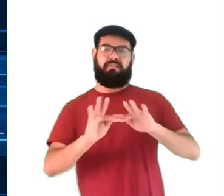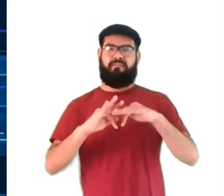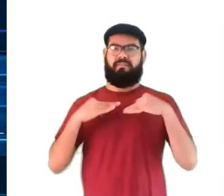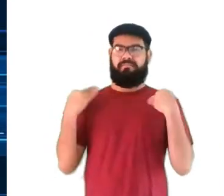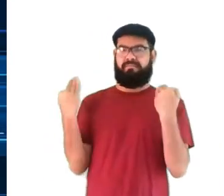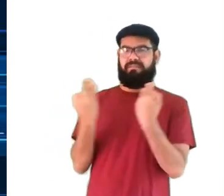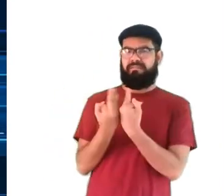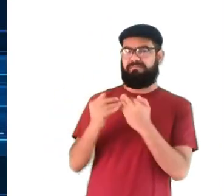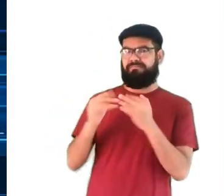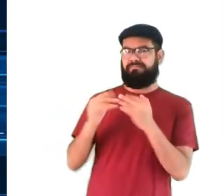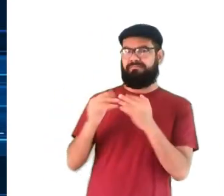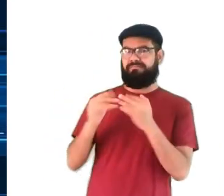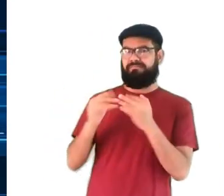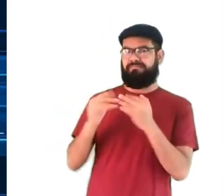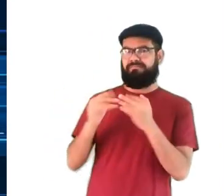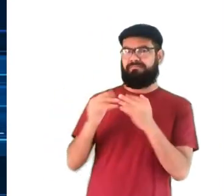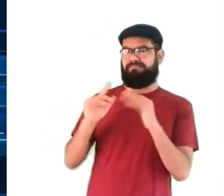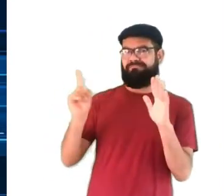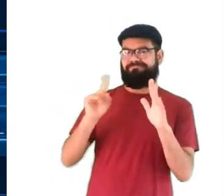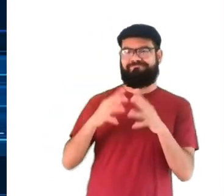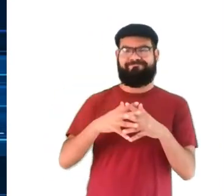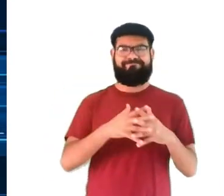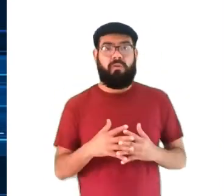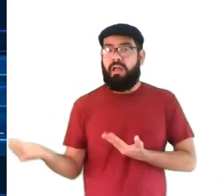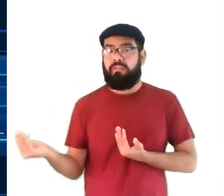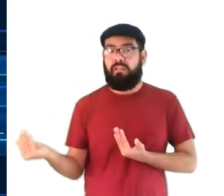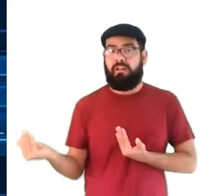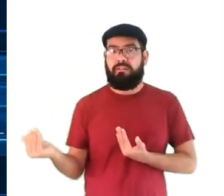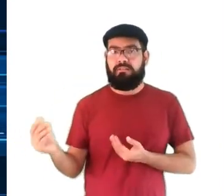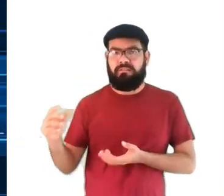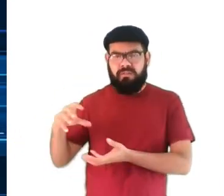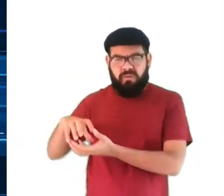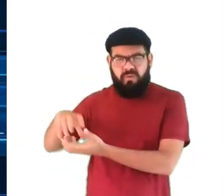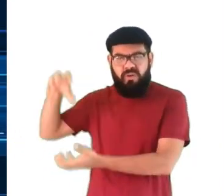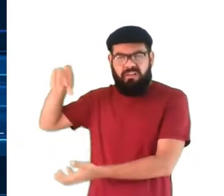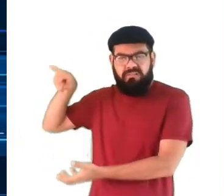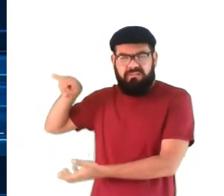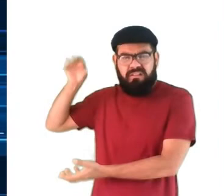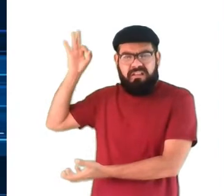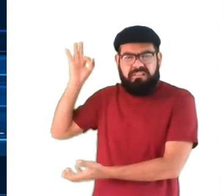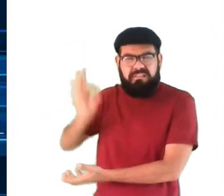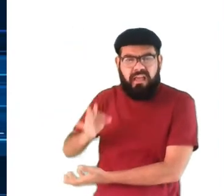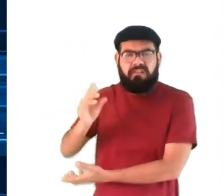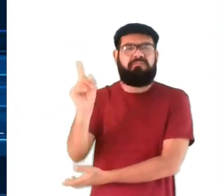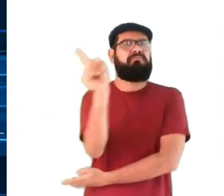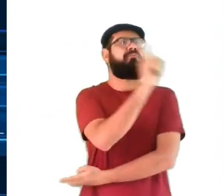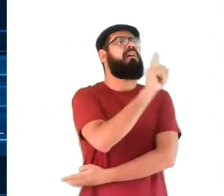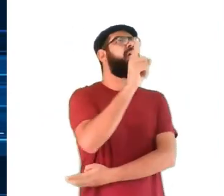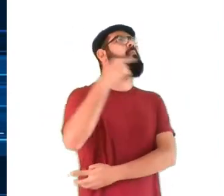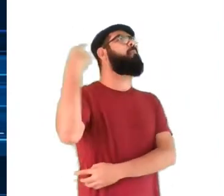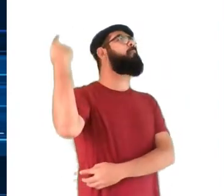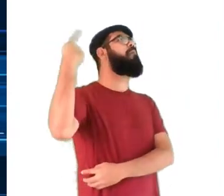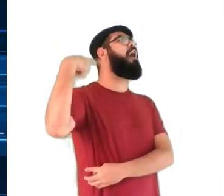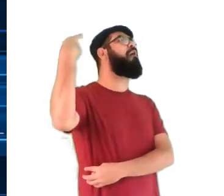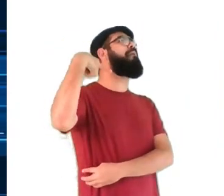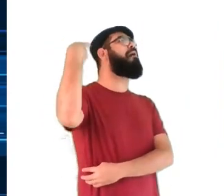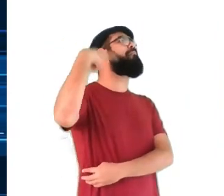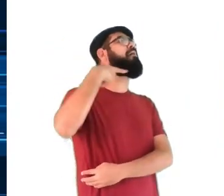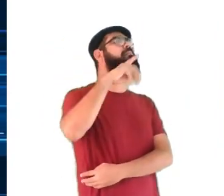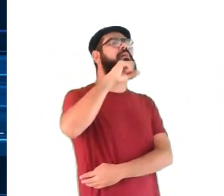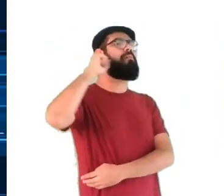ele nunca vai estar certo, né? Se encaixa com vocês? Uma outra característica do adolescente da nossa sociedade